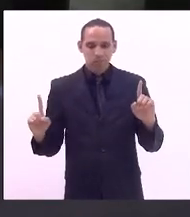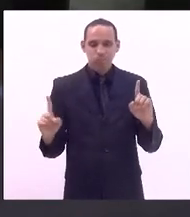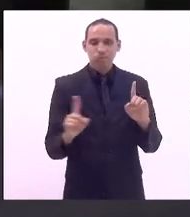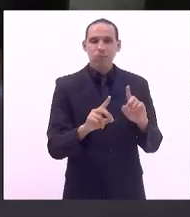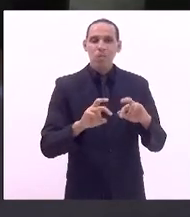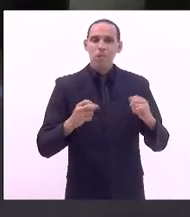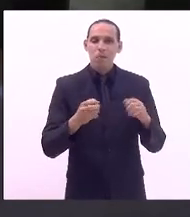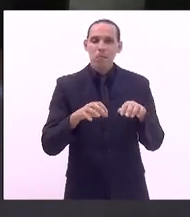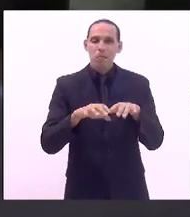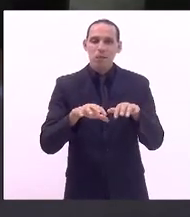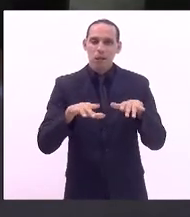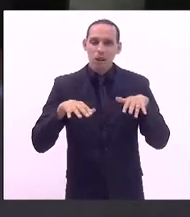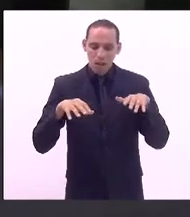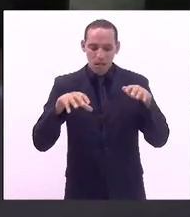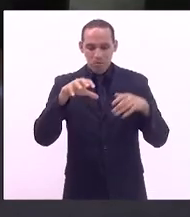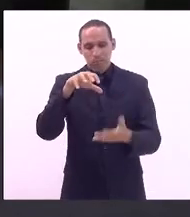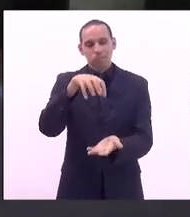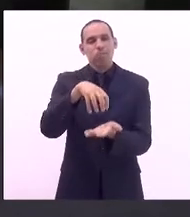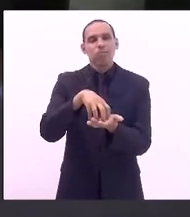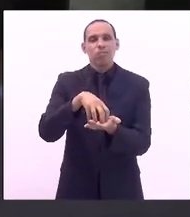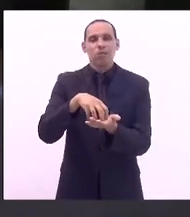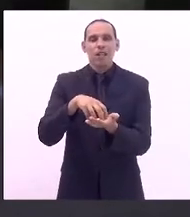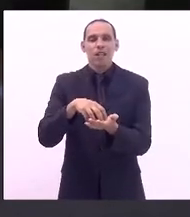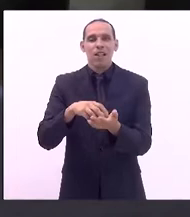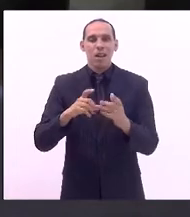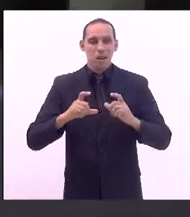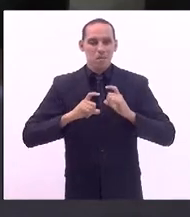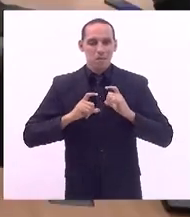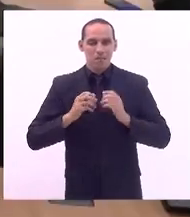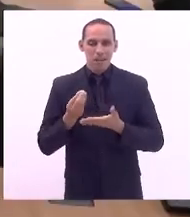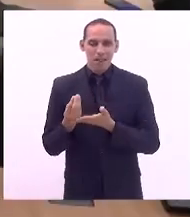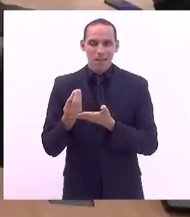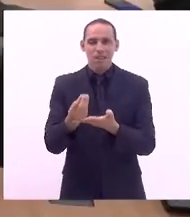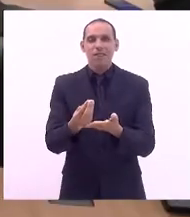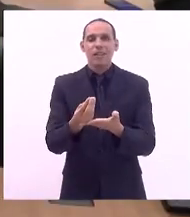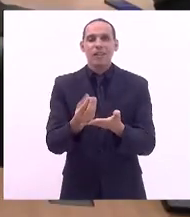do plenário para receber a honraria